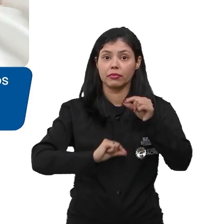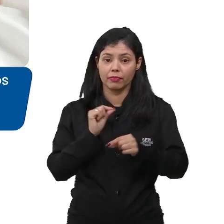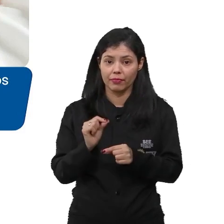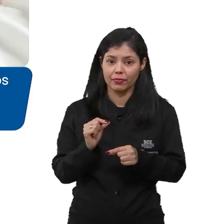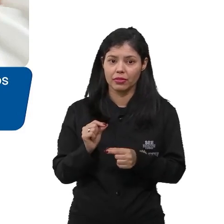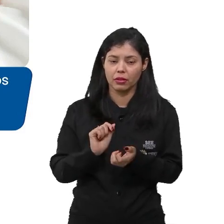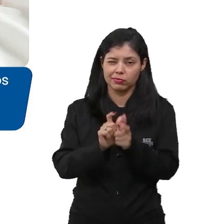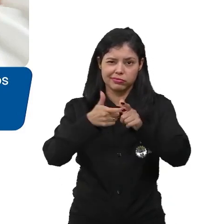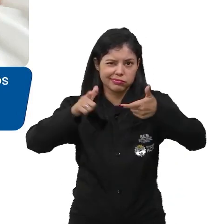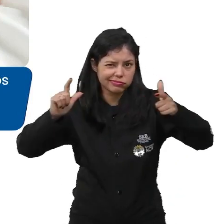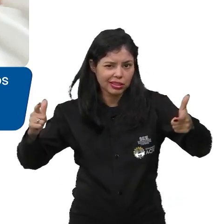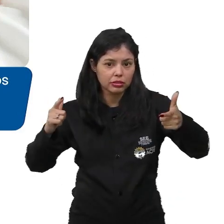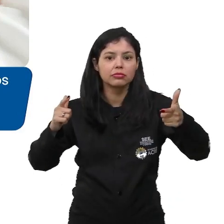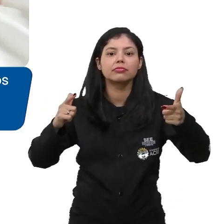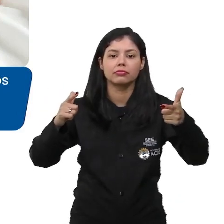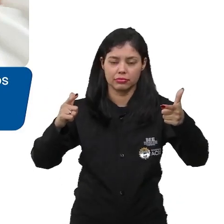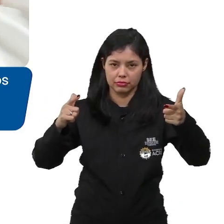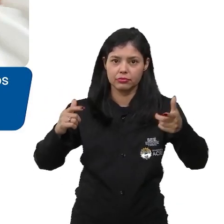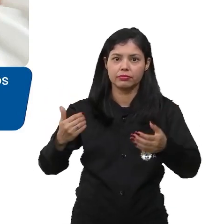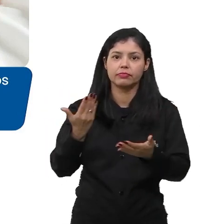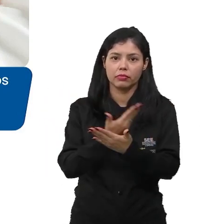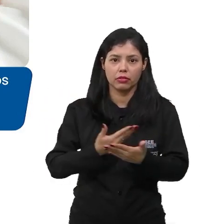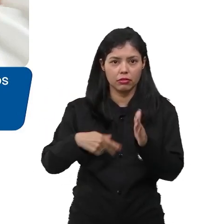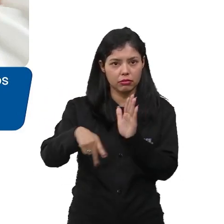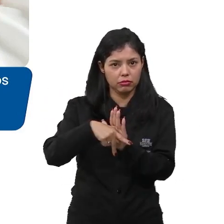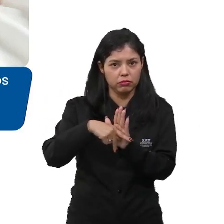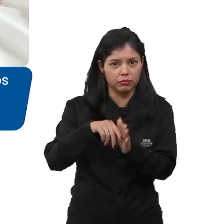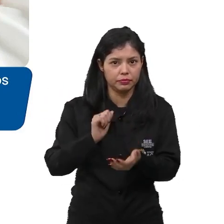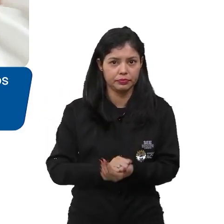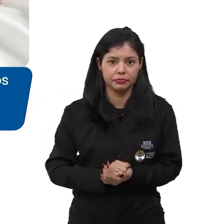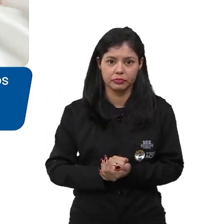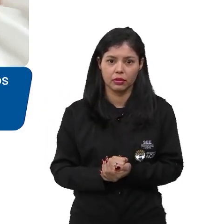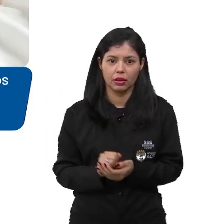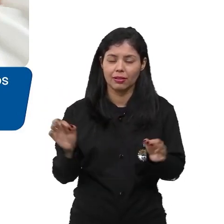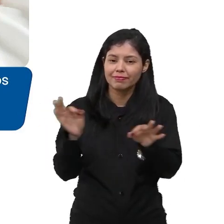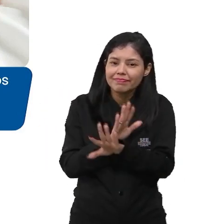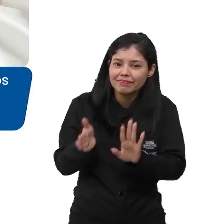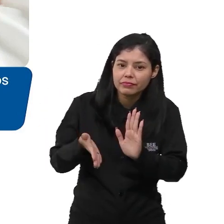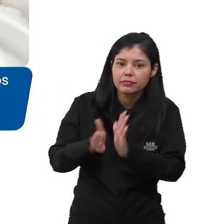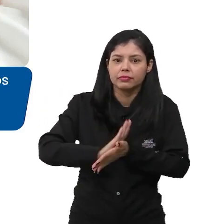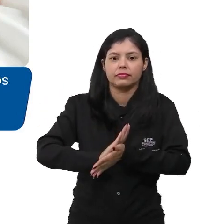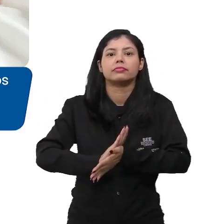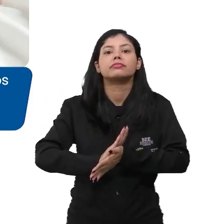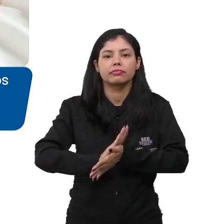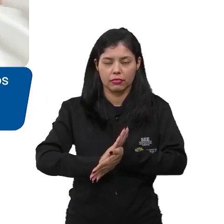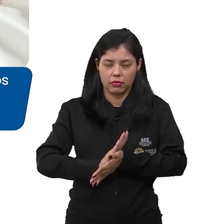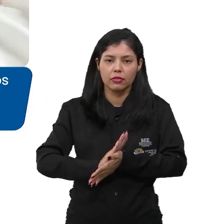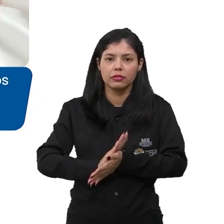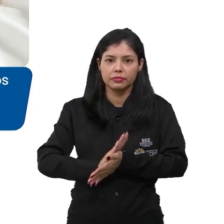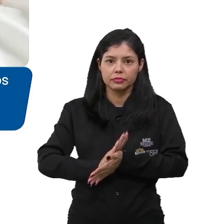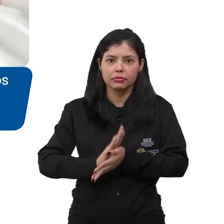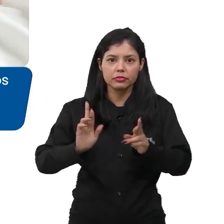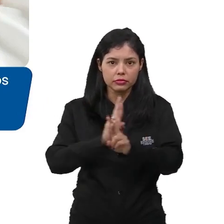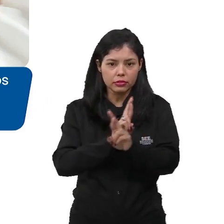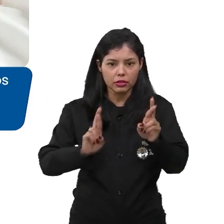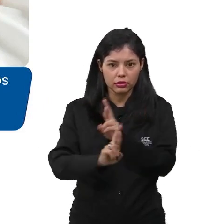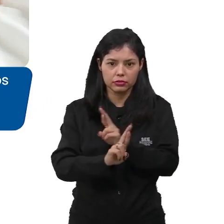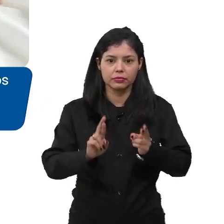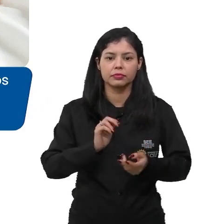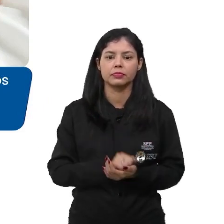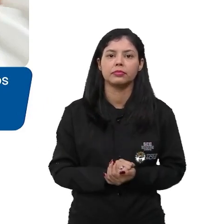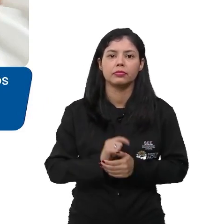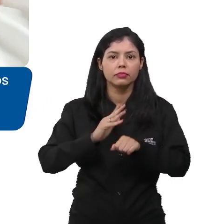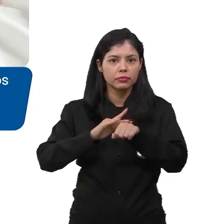um amplo espectro, né, eles vão tratar, eles vão conseguir destruir essas bactérias aí relacionadas